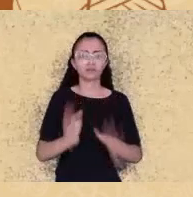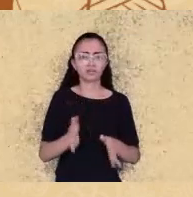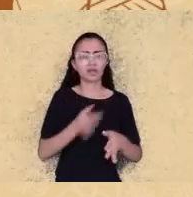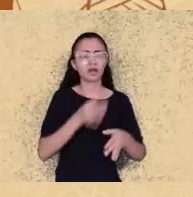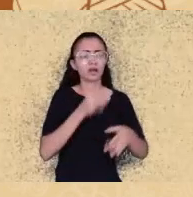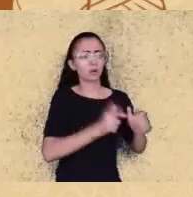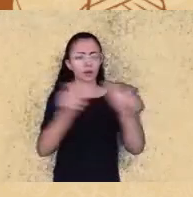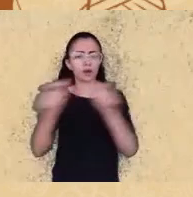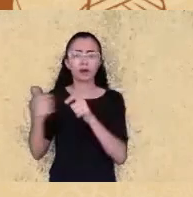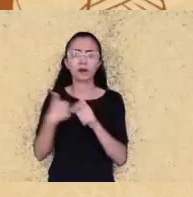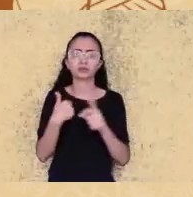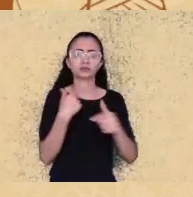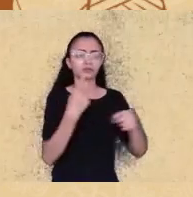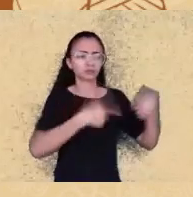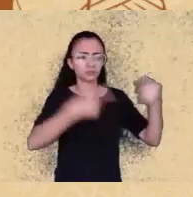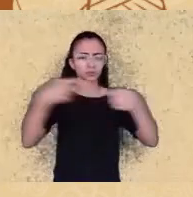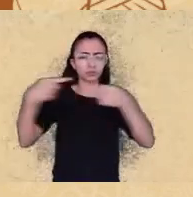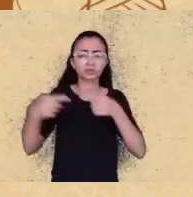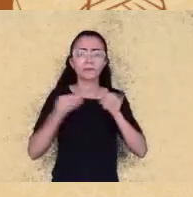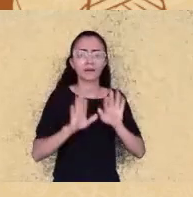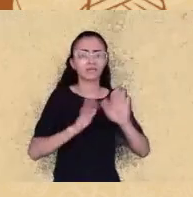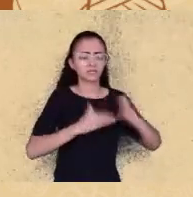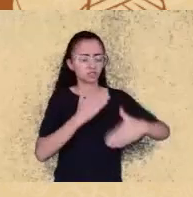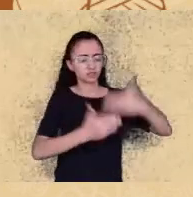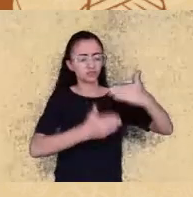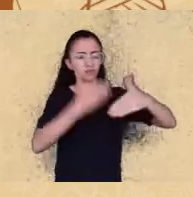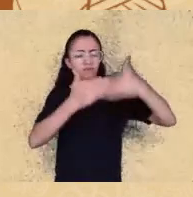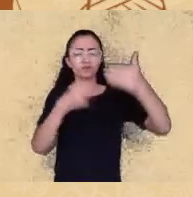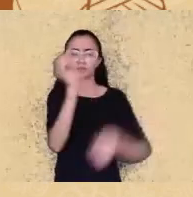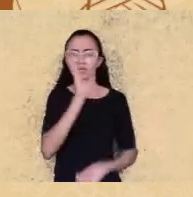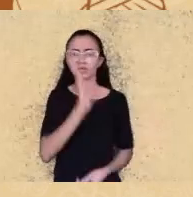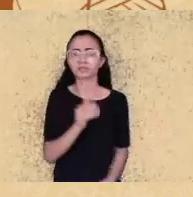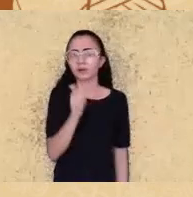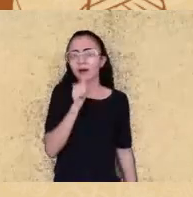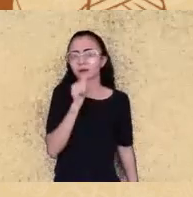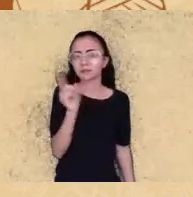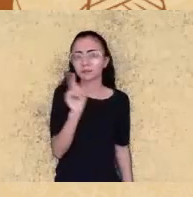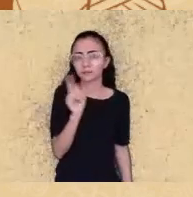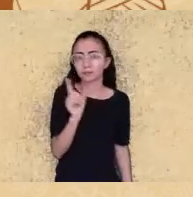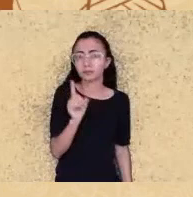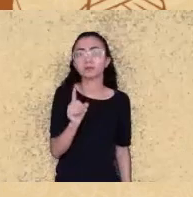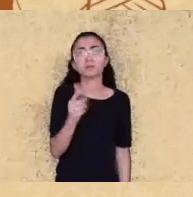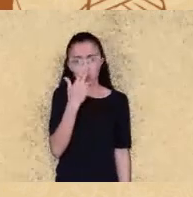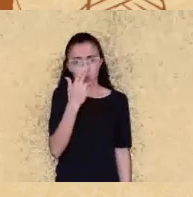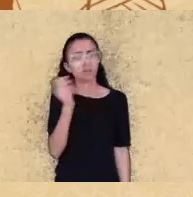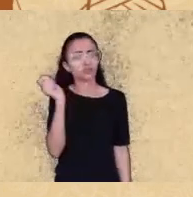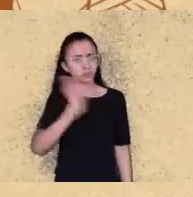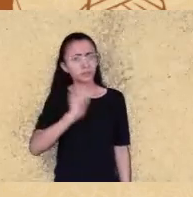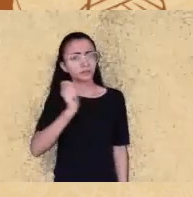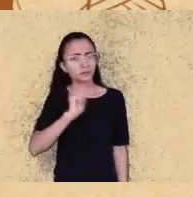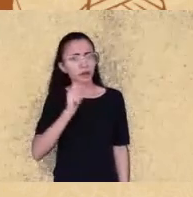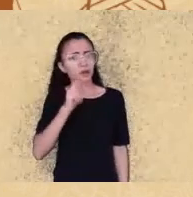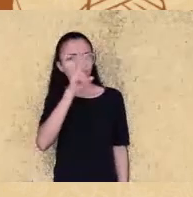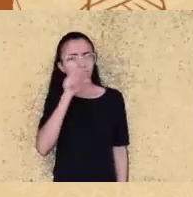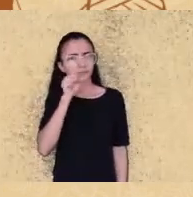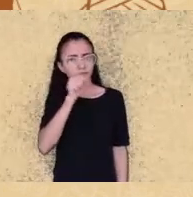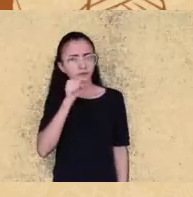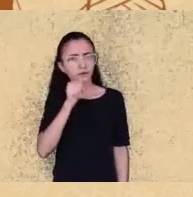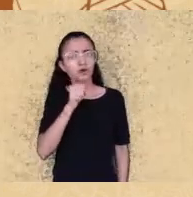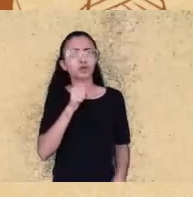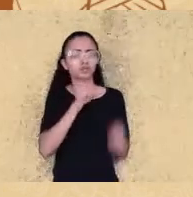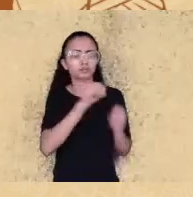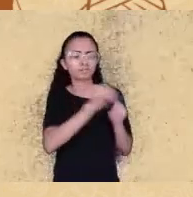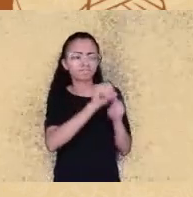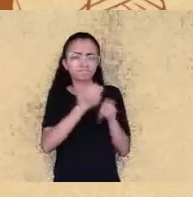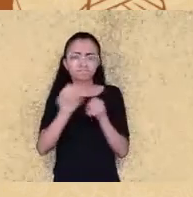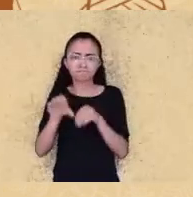desenvolvendo, mas acho que tem muita potência, seria muito importante a gente fazer esse treinamento aqui, porque eu, particularmente, eu trago